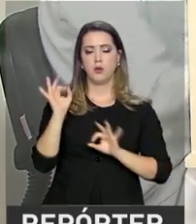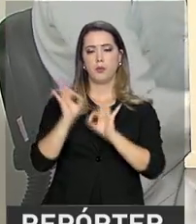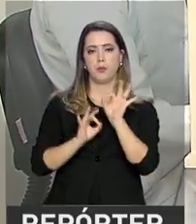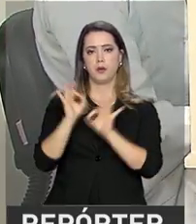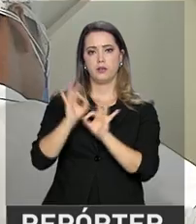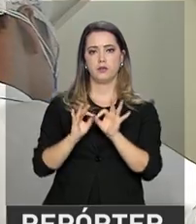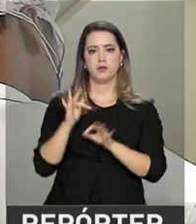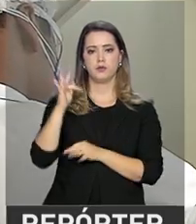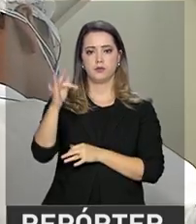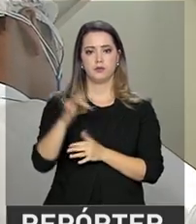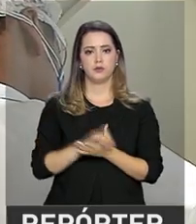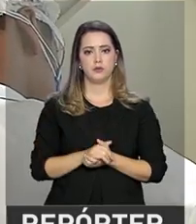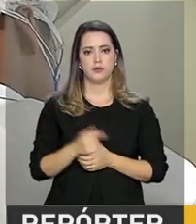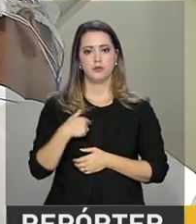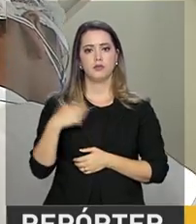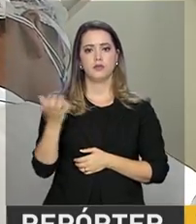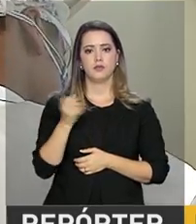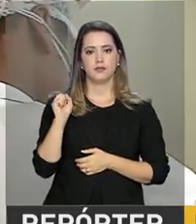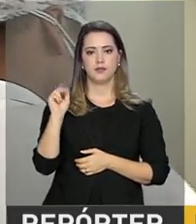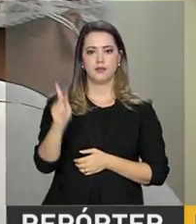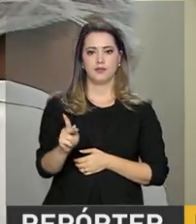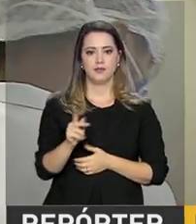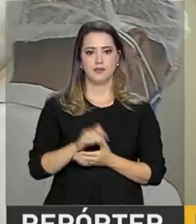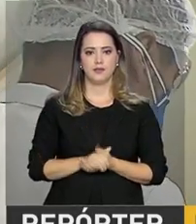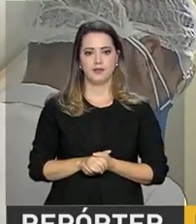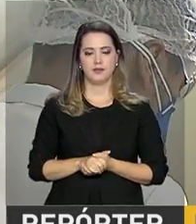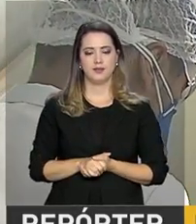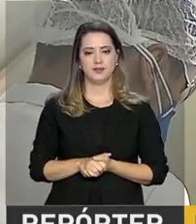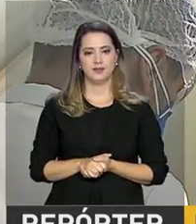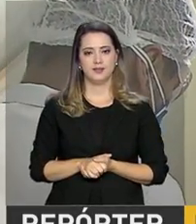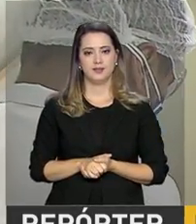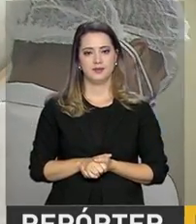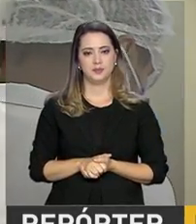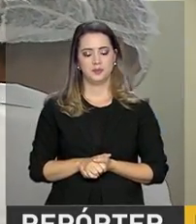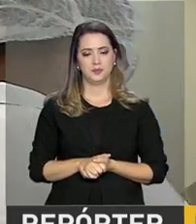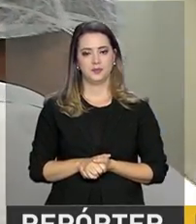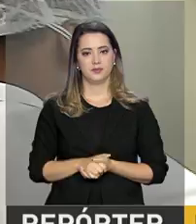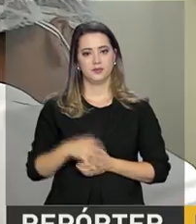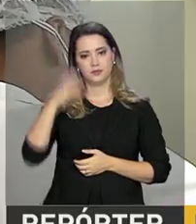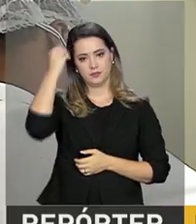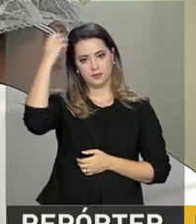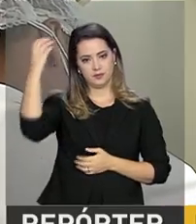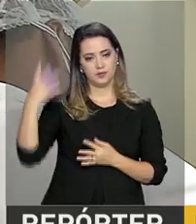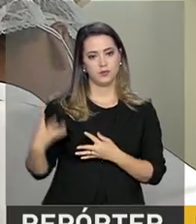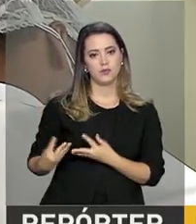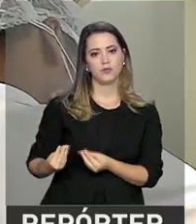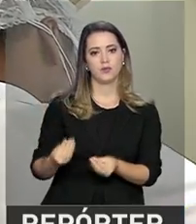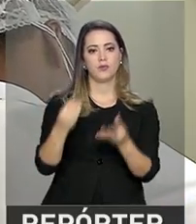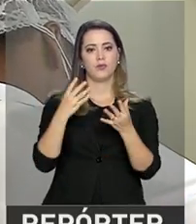o futuro. Me aposentar. E